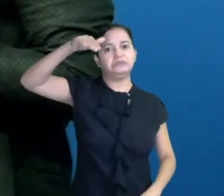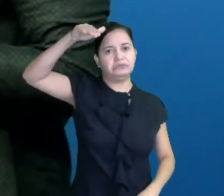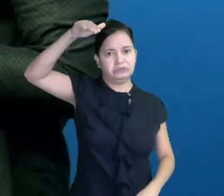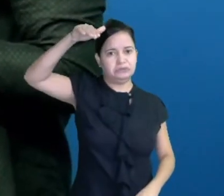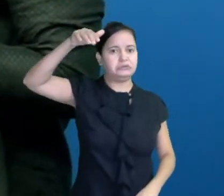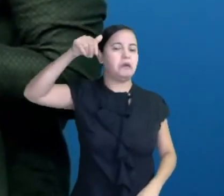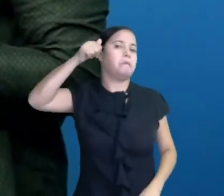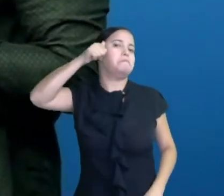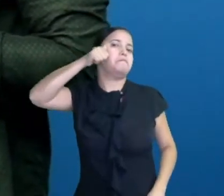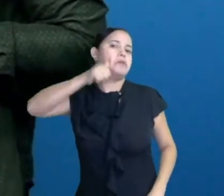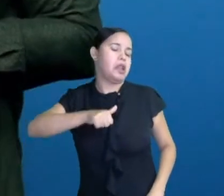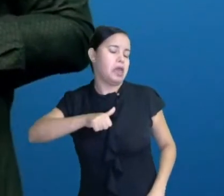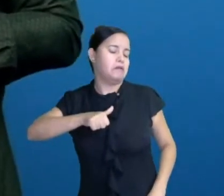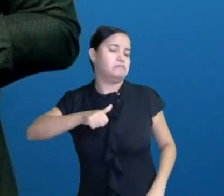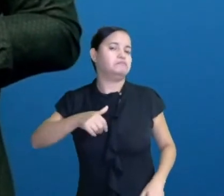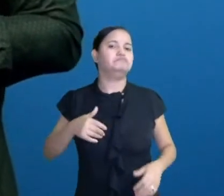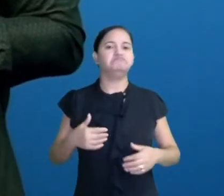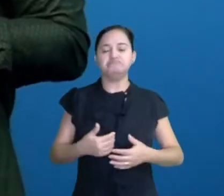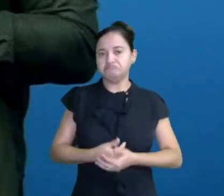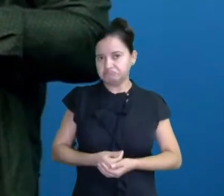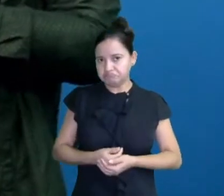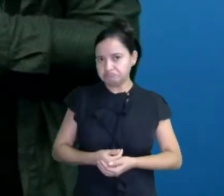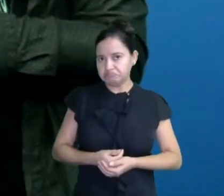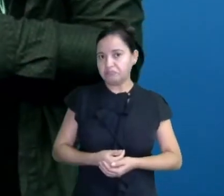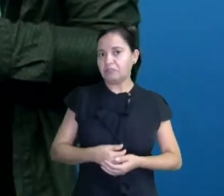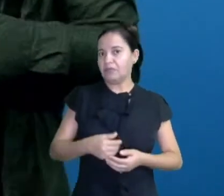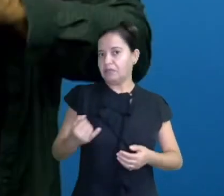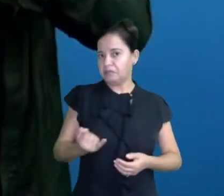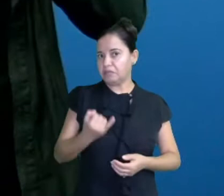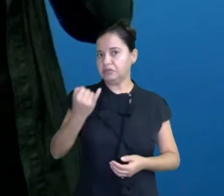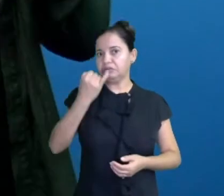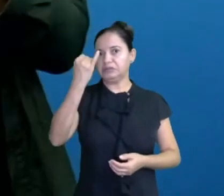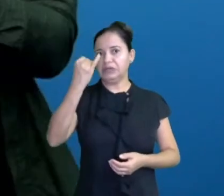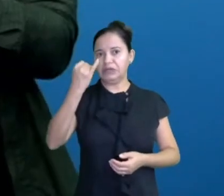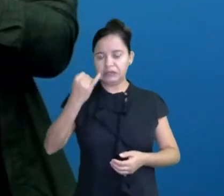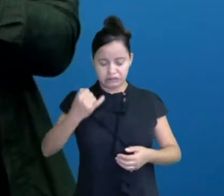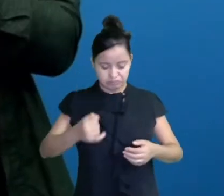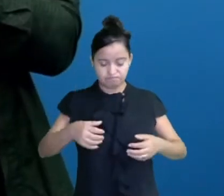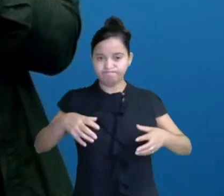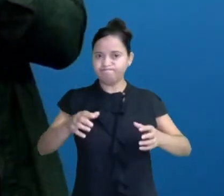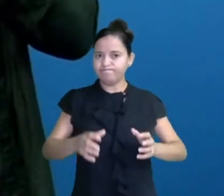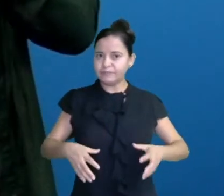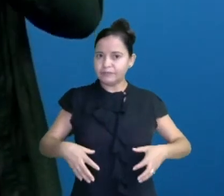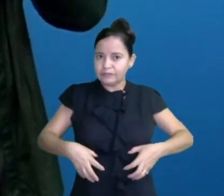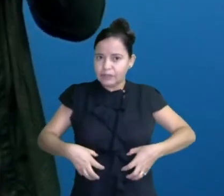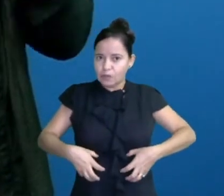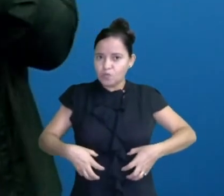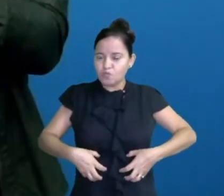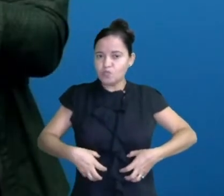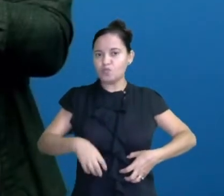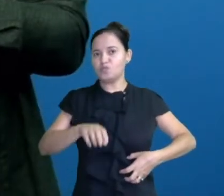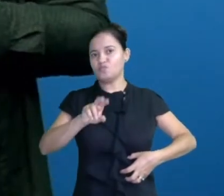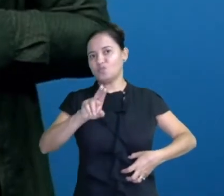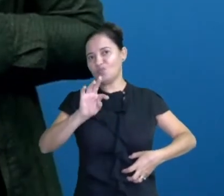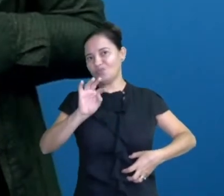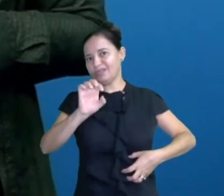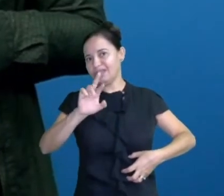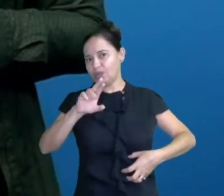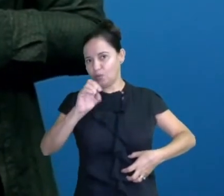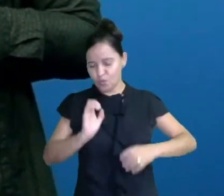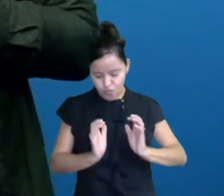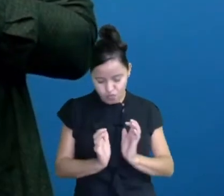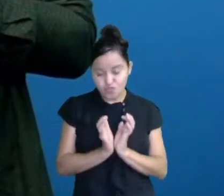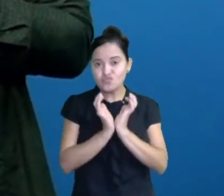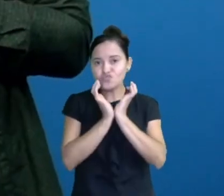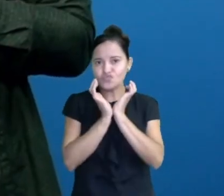quando a gente fala da progesterona. E a constituição do endométrio, que seria esse tecido que lá no útero, que está lá na parede do útero, que serviria